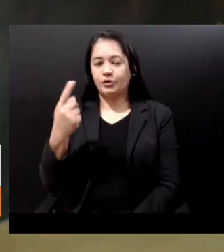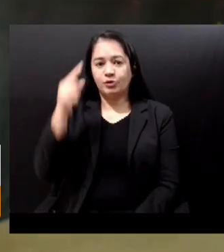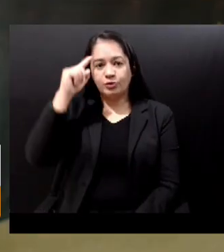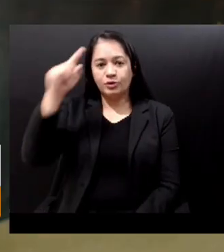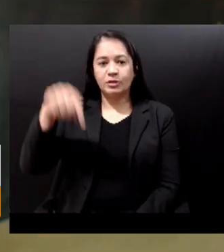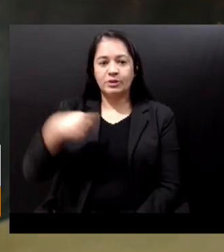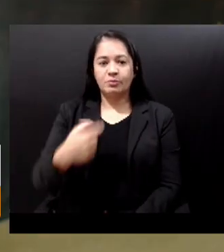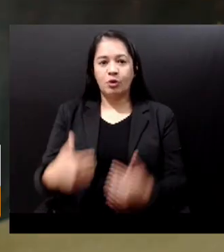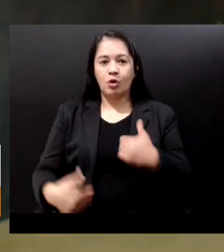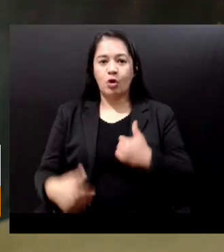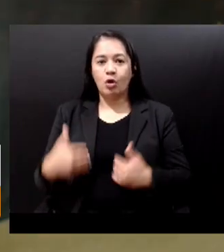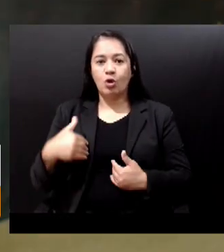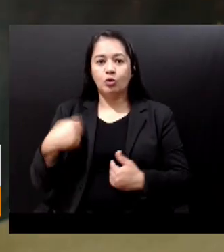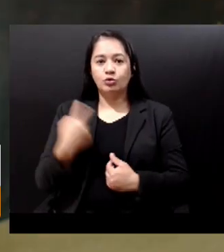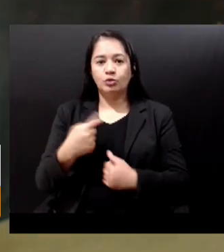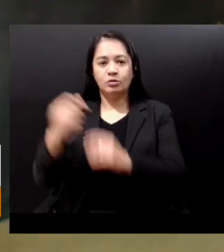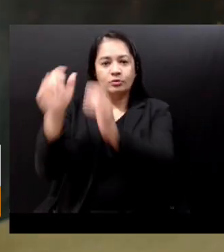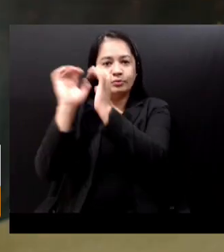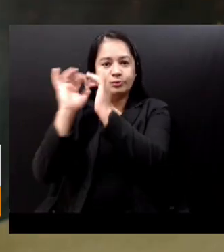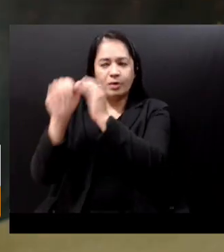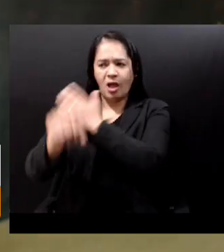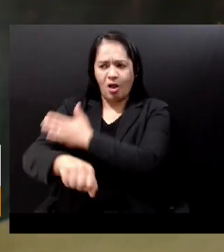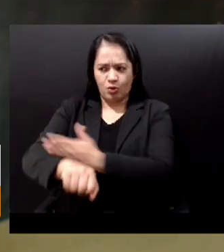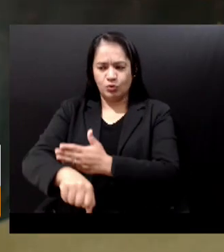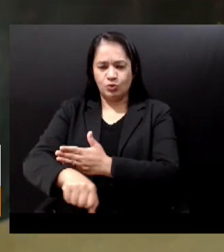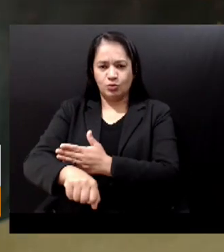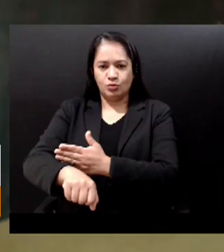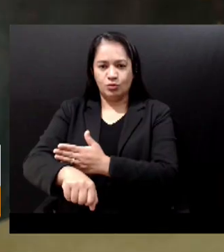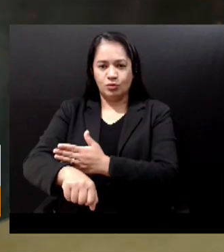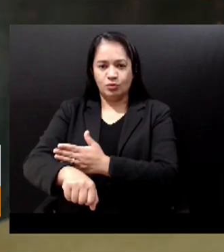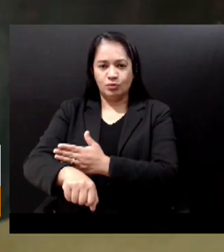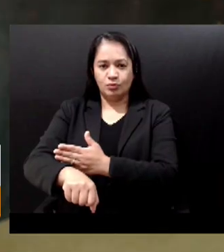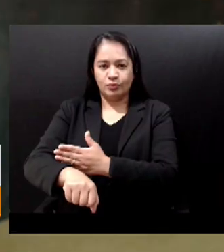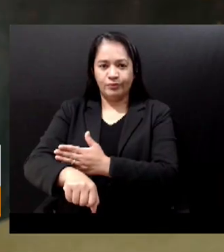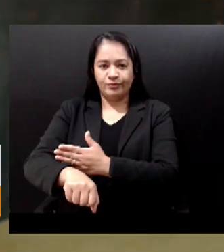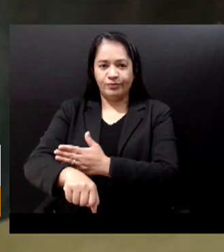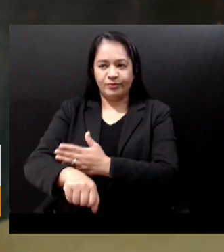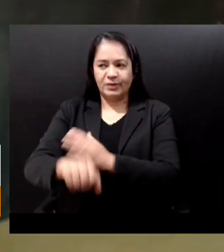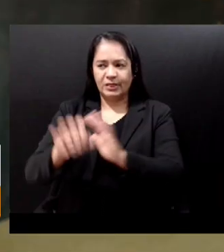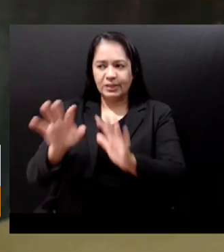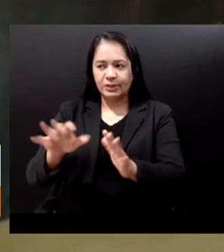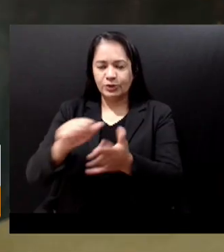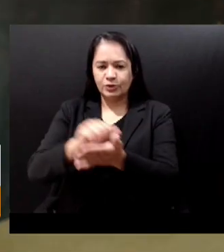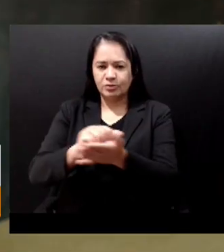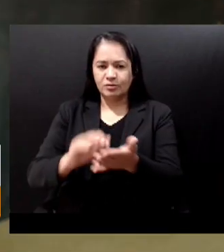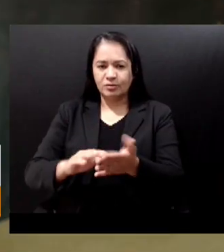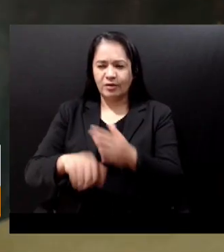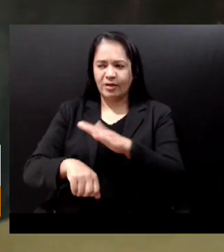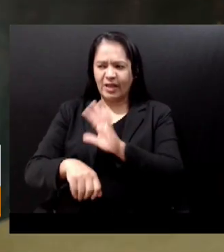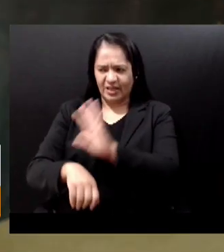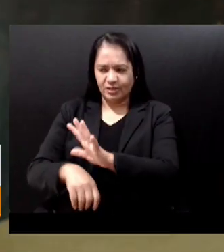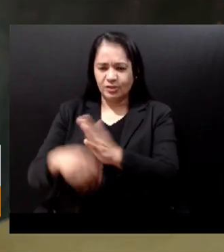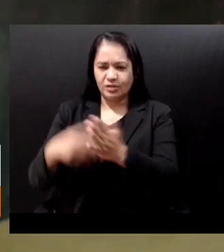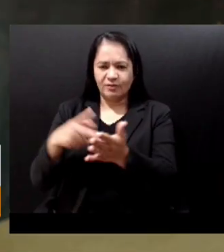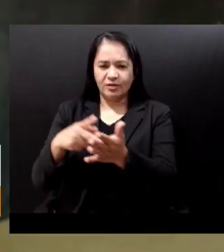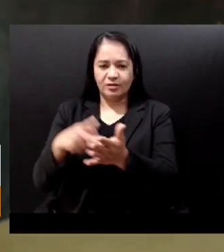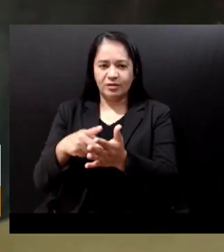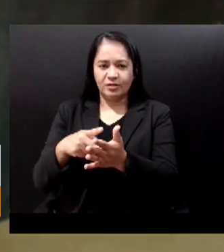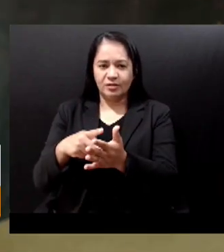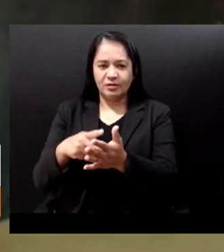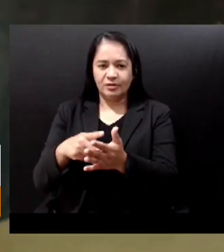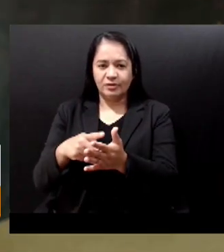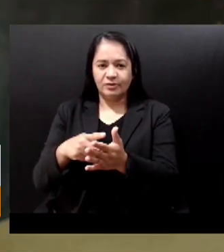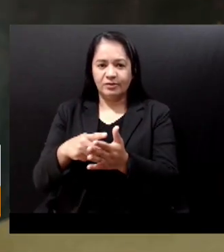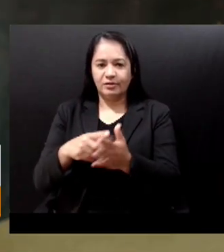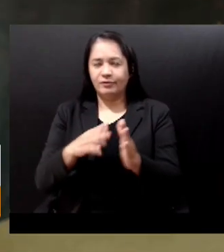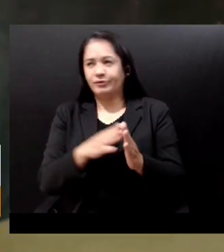cérebro, ele acostuma com essa tarefa executada? É isso mesmo? Tem 21 dias para dieta, tem 21